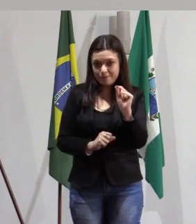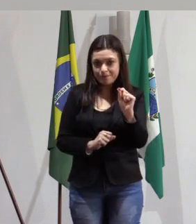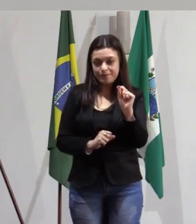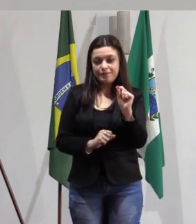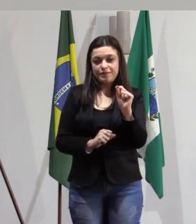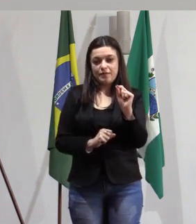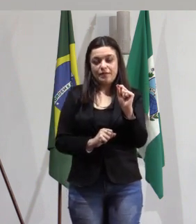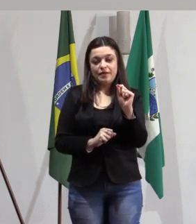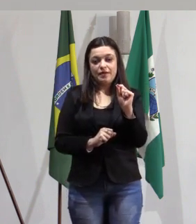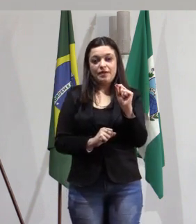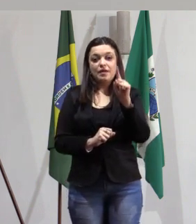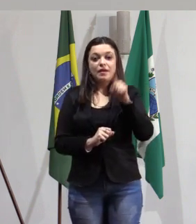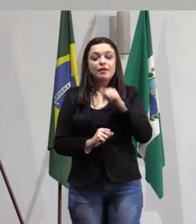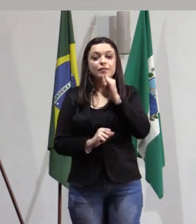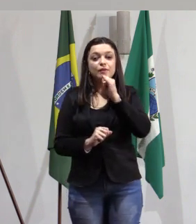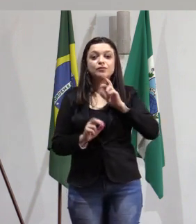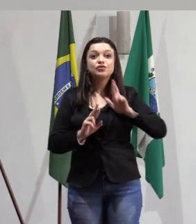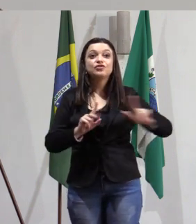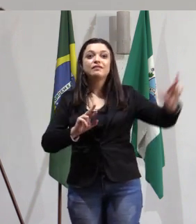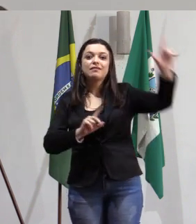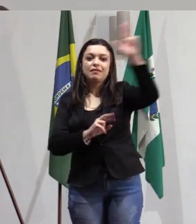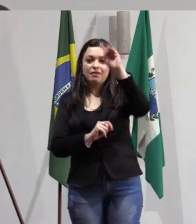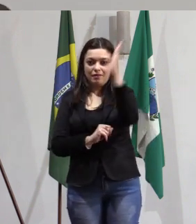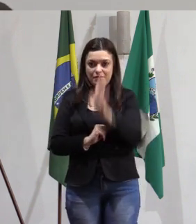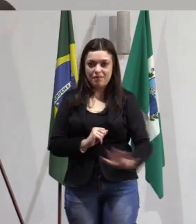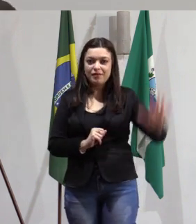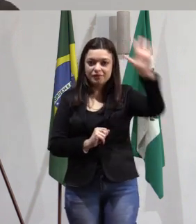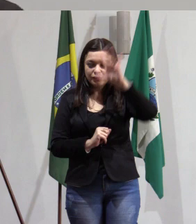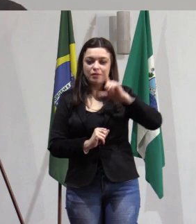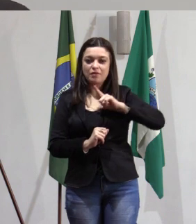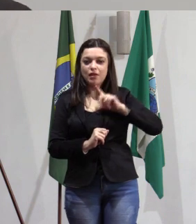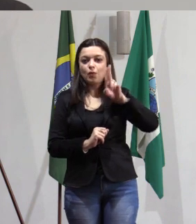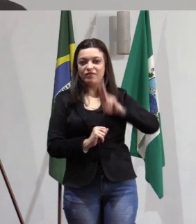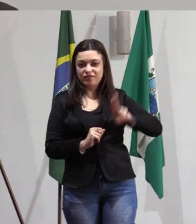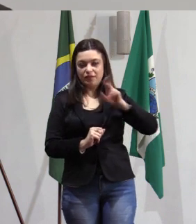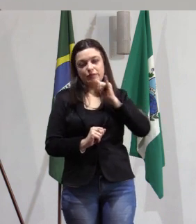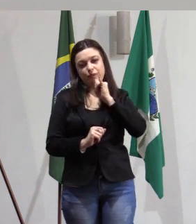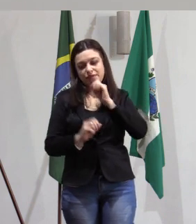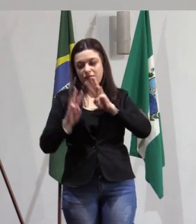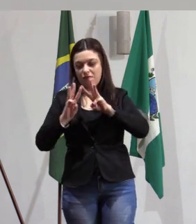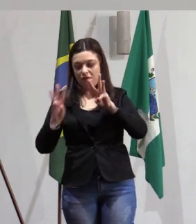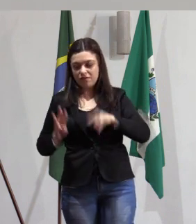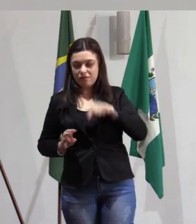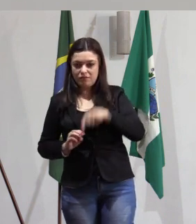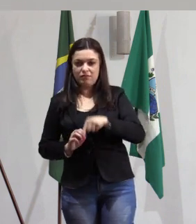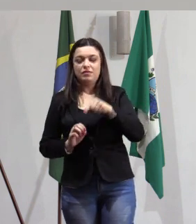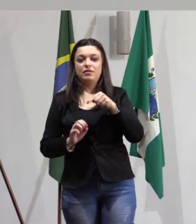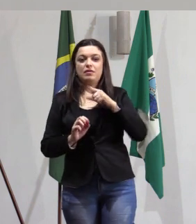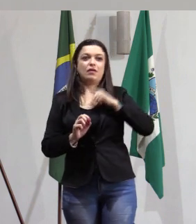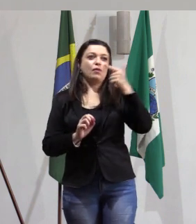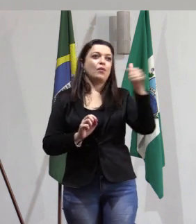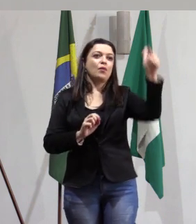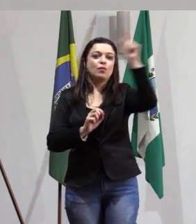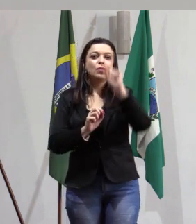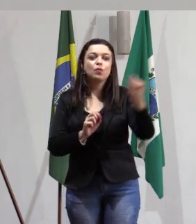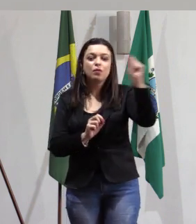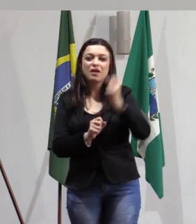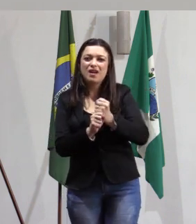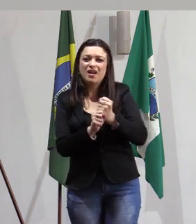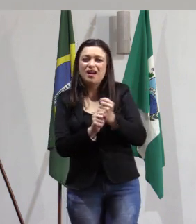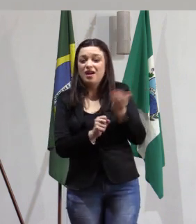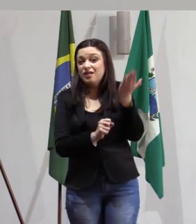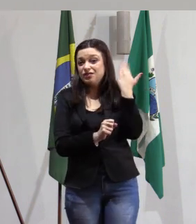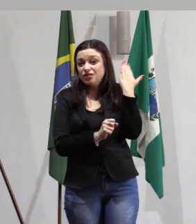existente entre as próprias universidades brasileiras. Nós temos universidades antigas, instaladas em